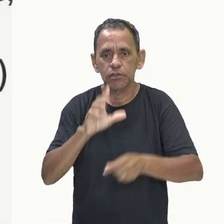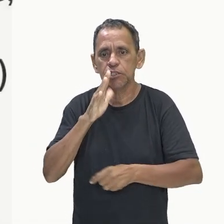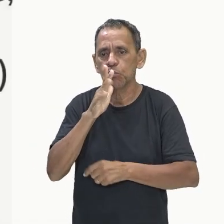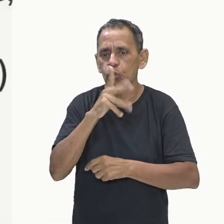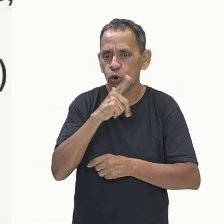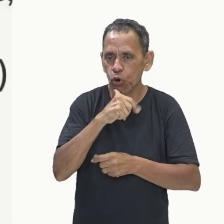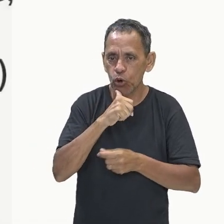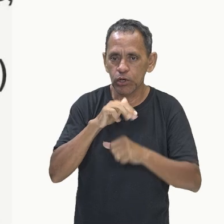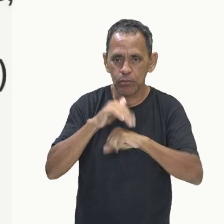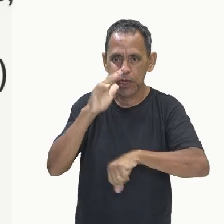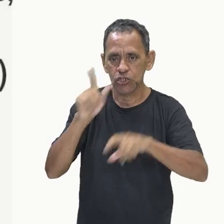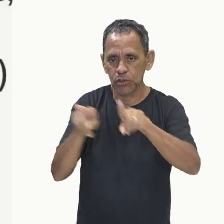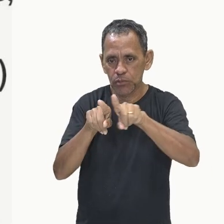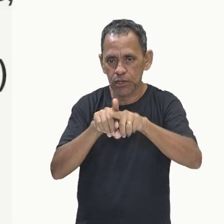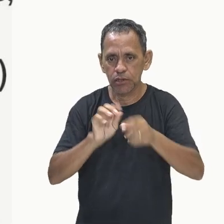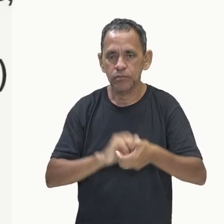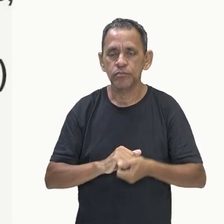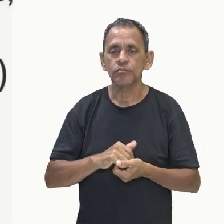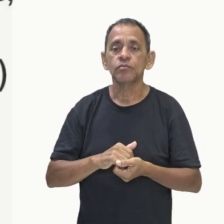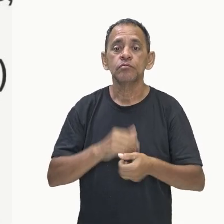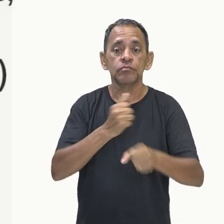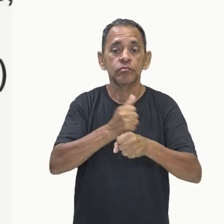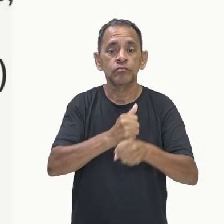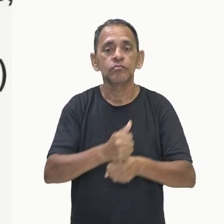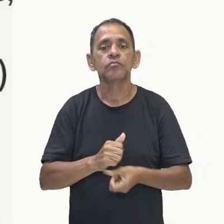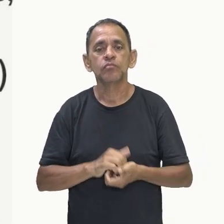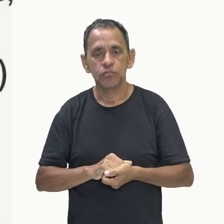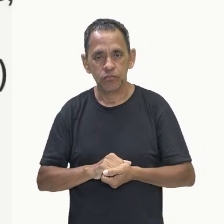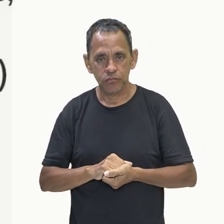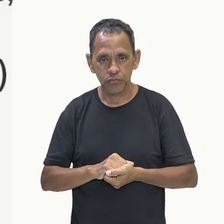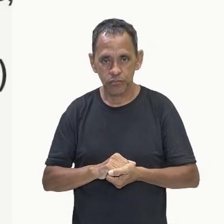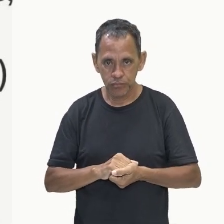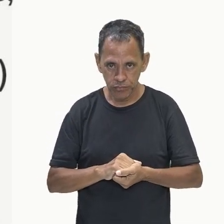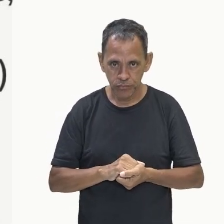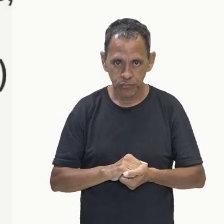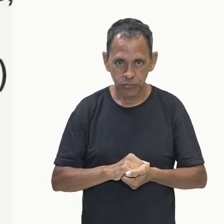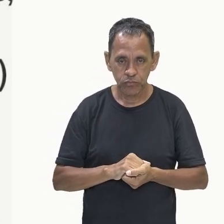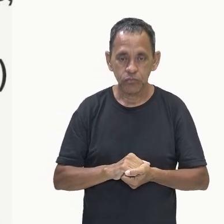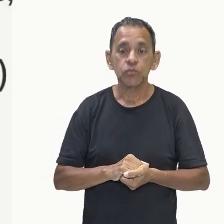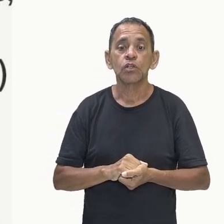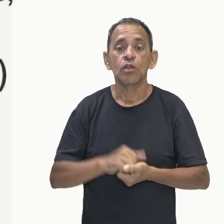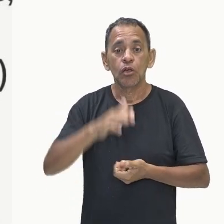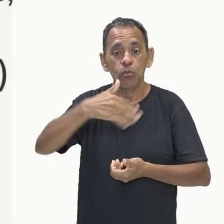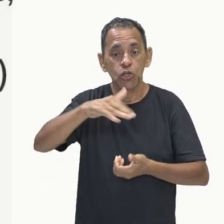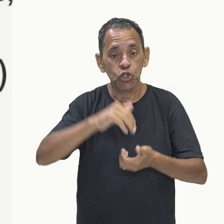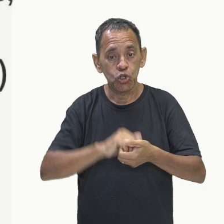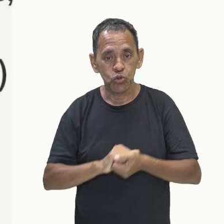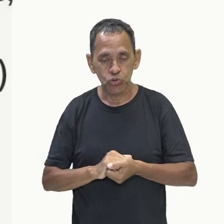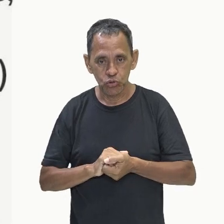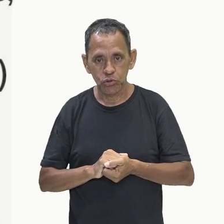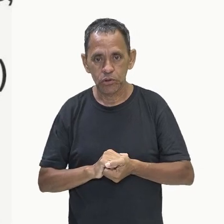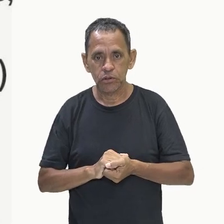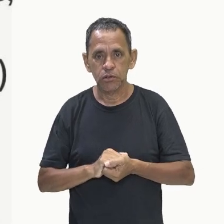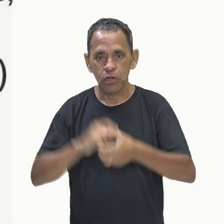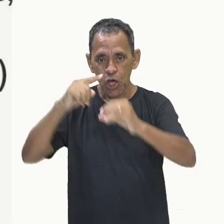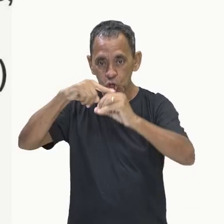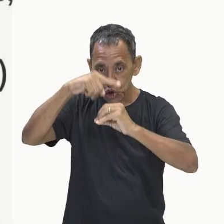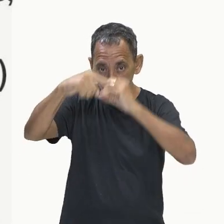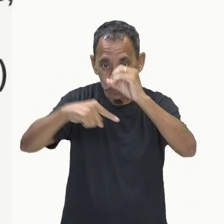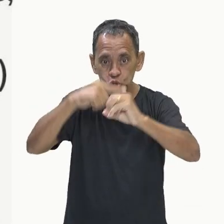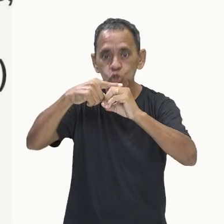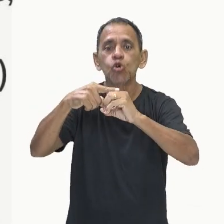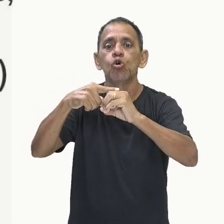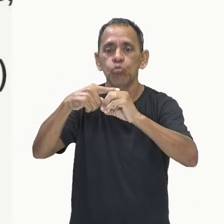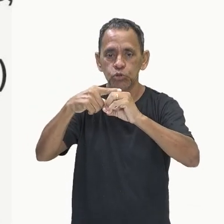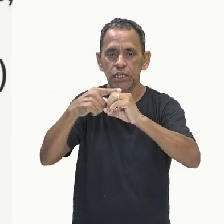pessoal? Em setembro de 2010, Júpiter atingiu a menor distância da Terra em muitos anos. As figuras abaixo ilustram a